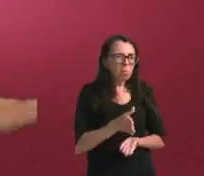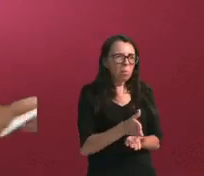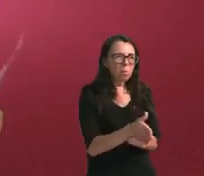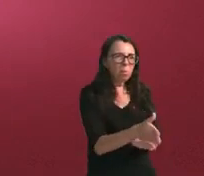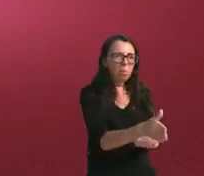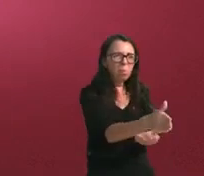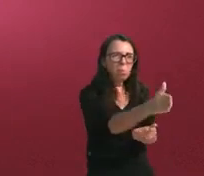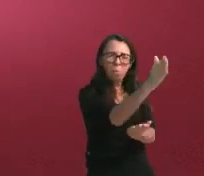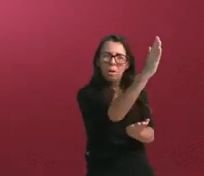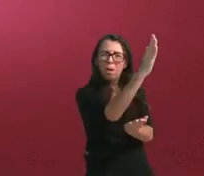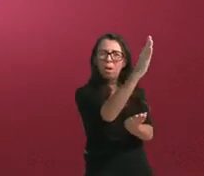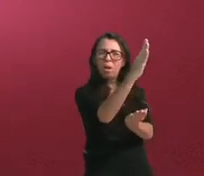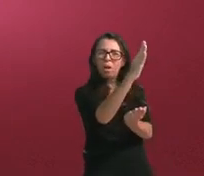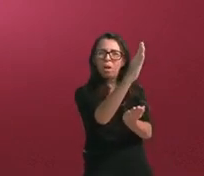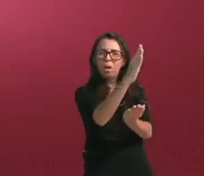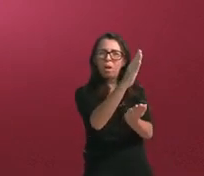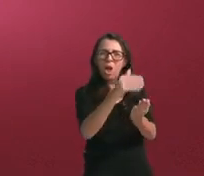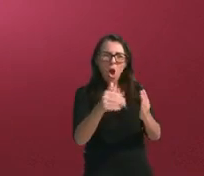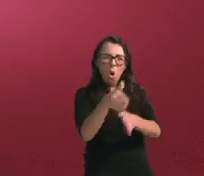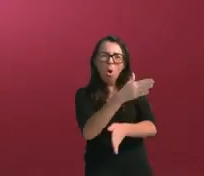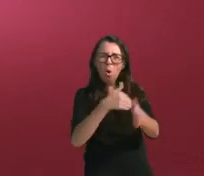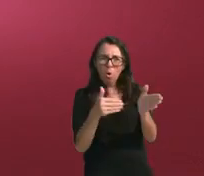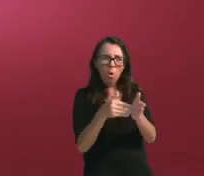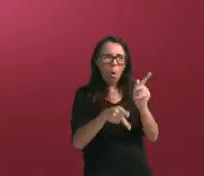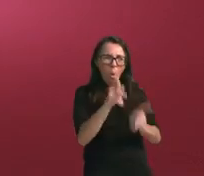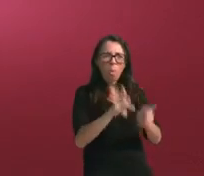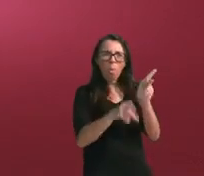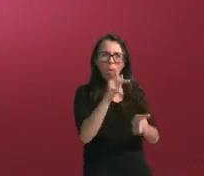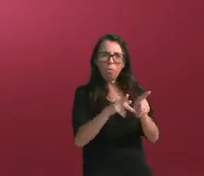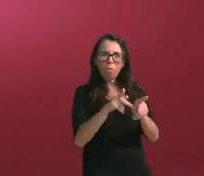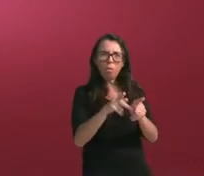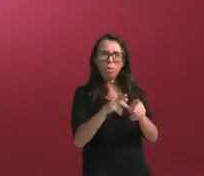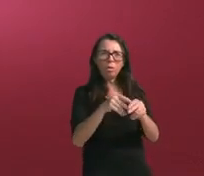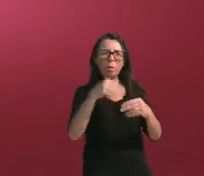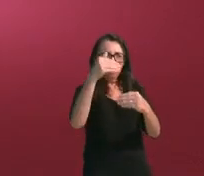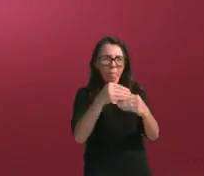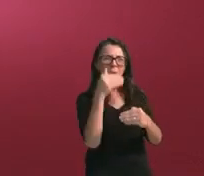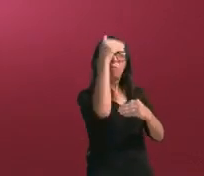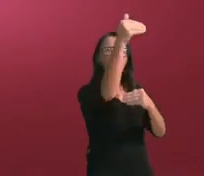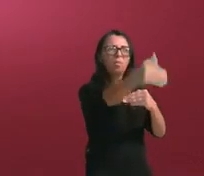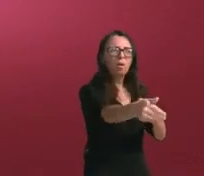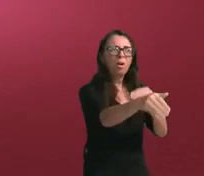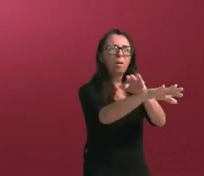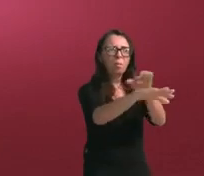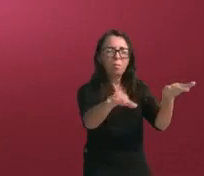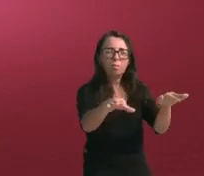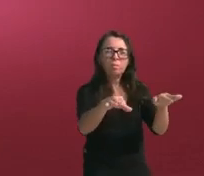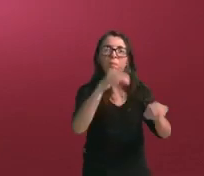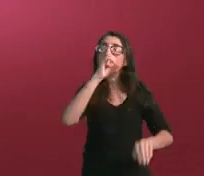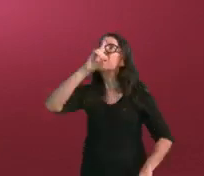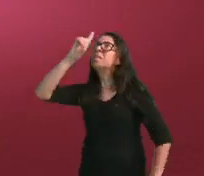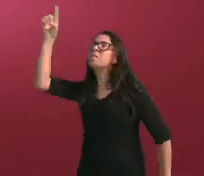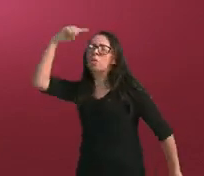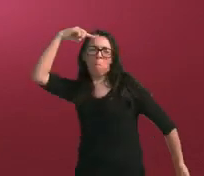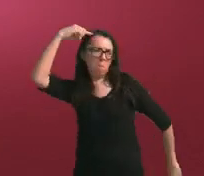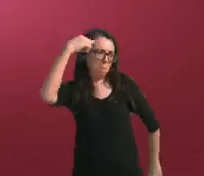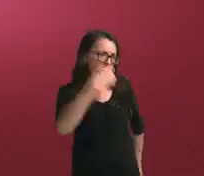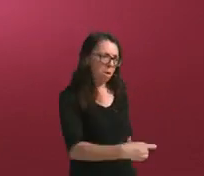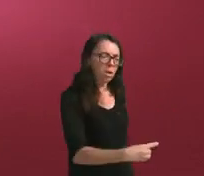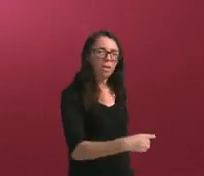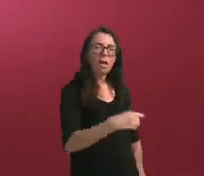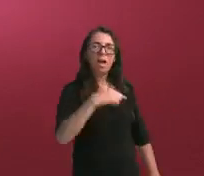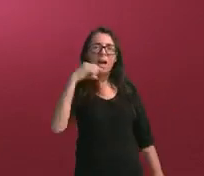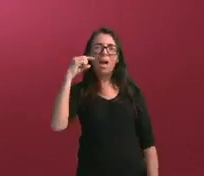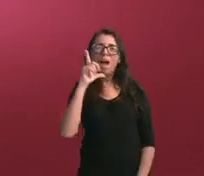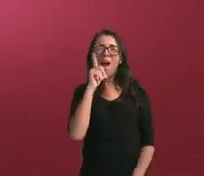eles morreram todos. E aí, do outro lado do mar, do Mar Vermelho, o povo